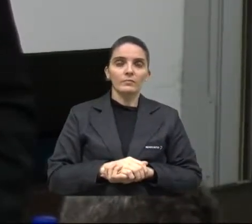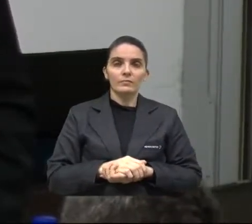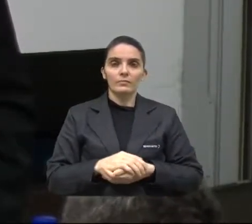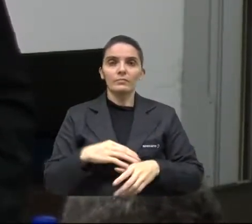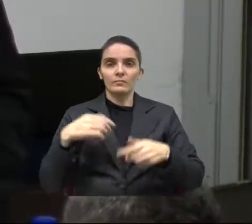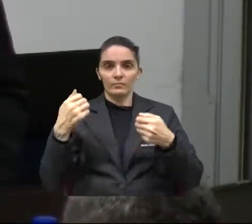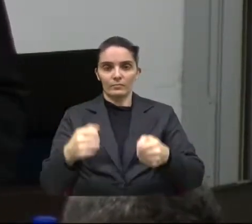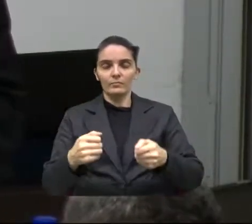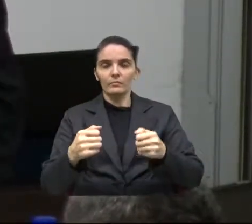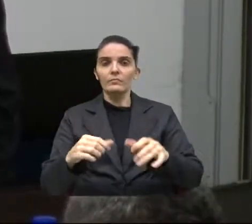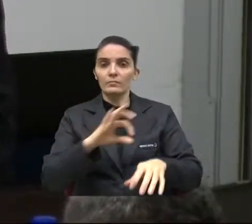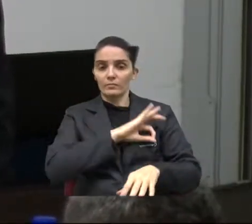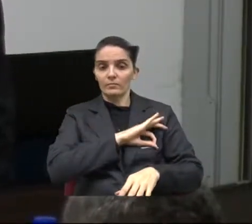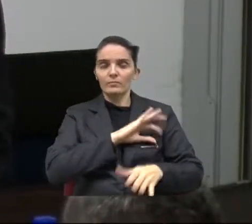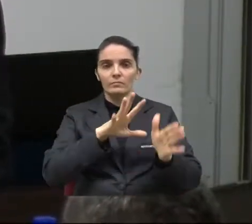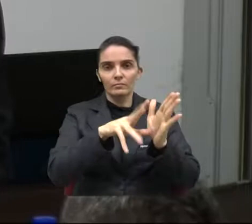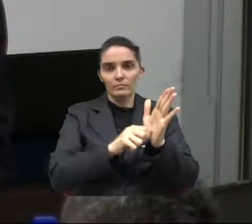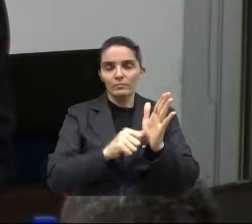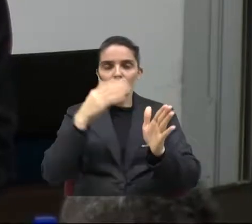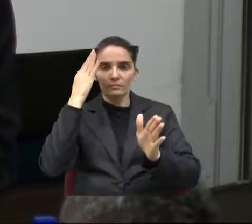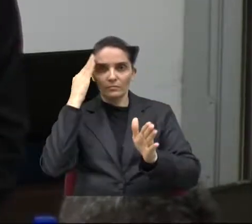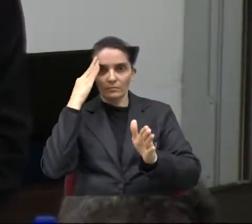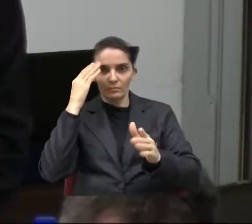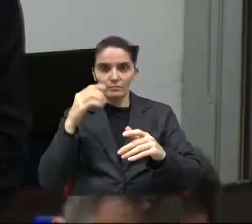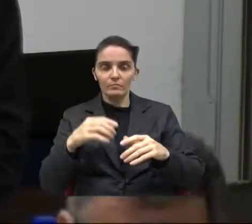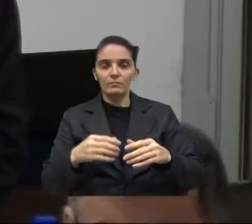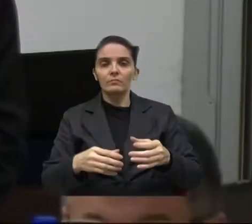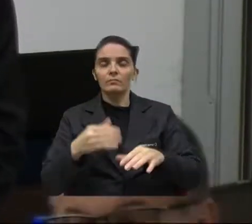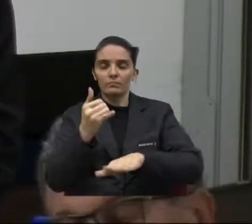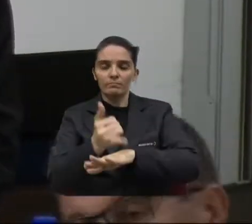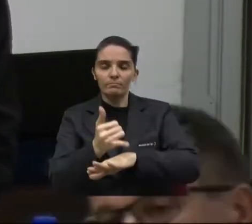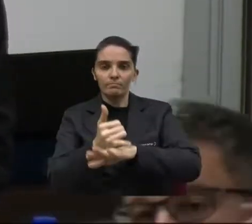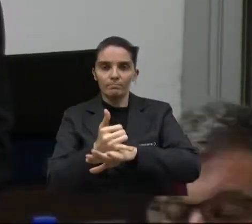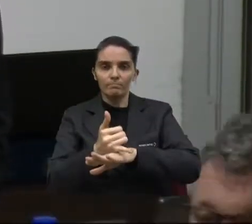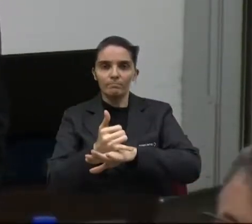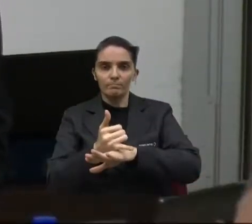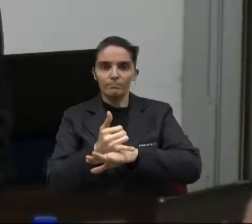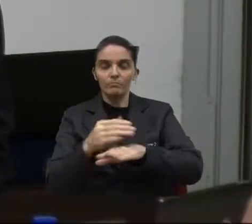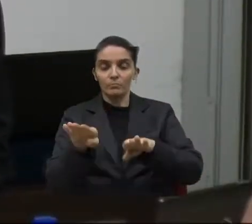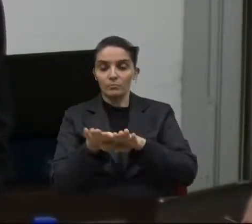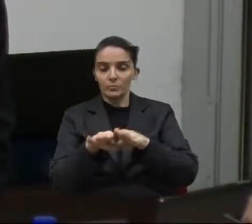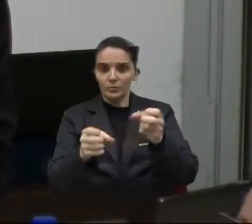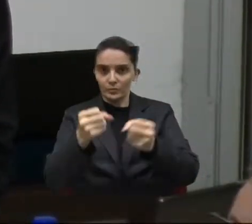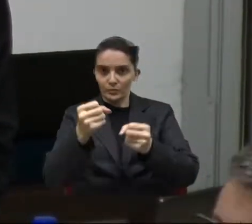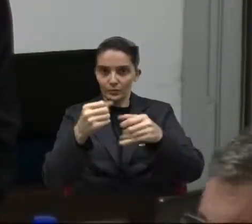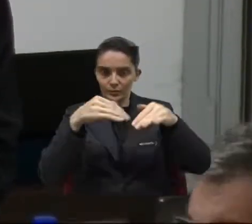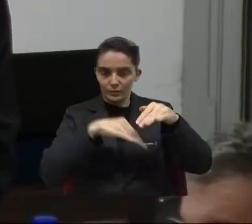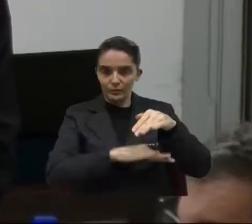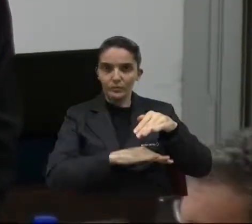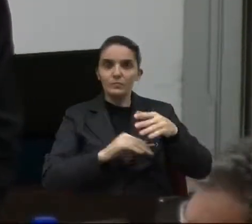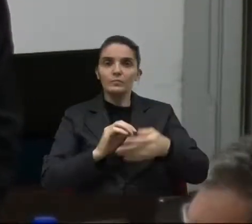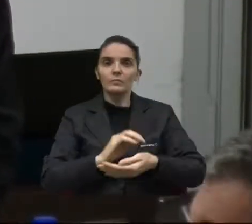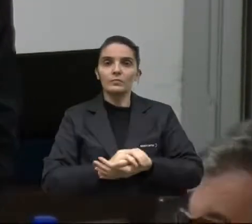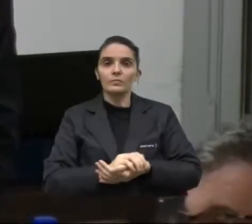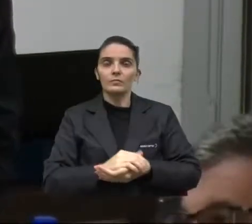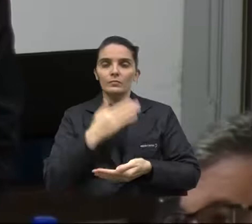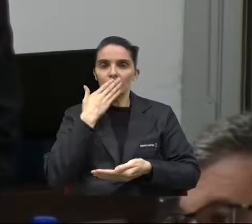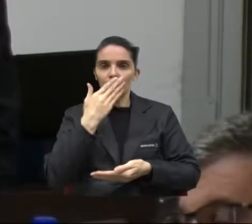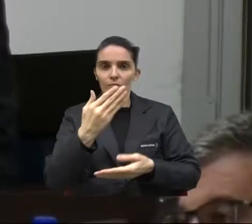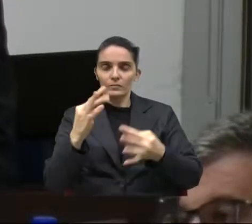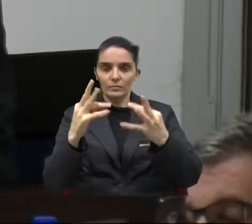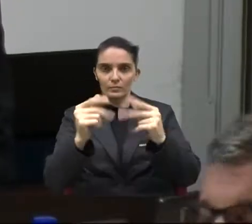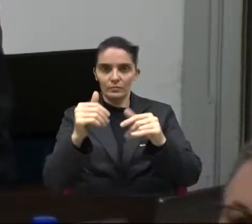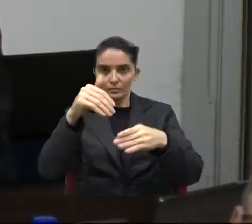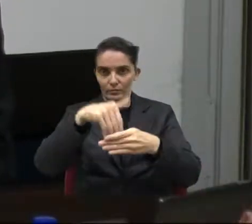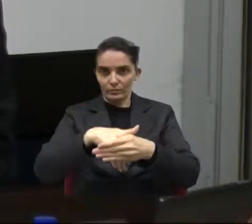roubos e furtos de metais, receptação e transporte também. Então, peço o voto favorável de todos. É uma lei